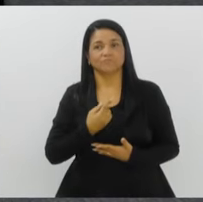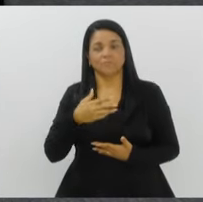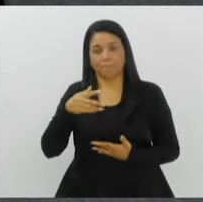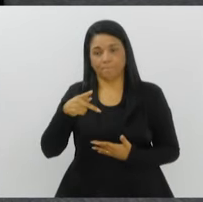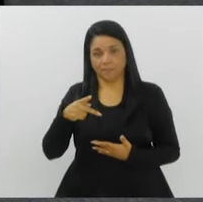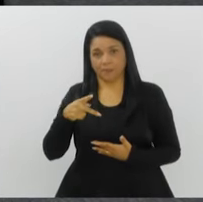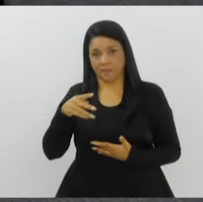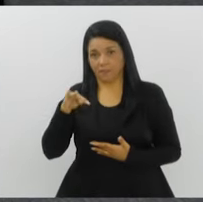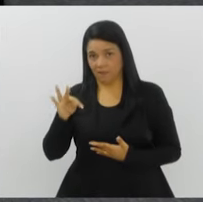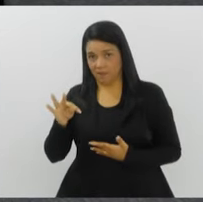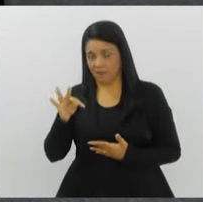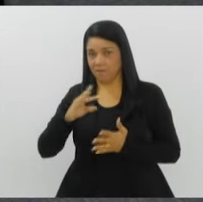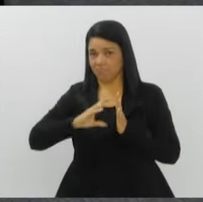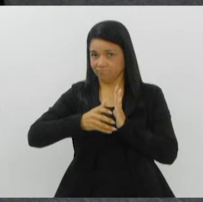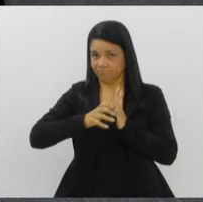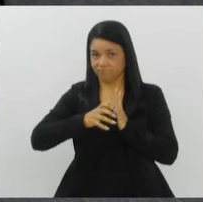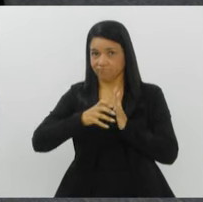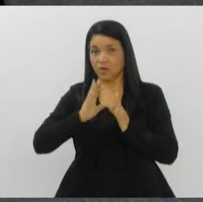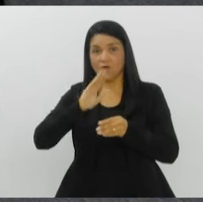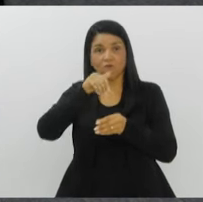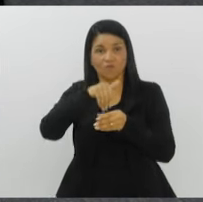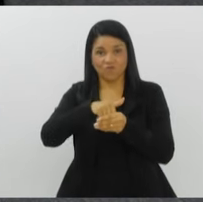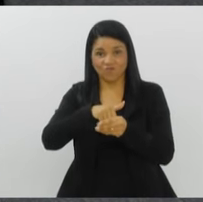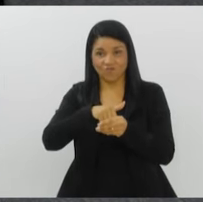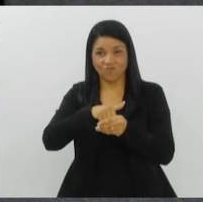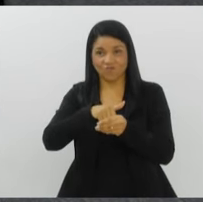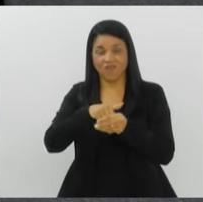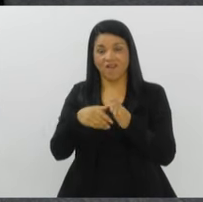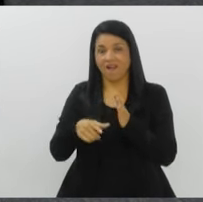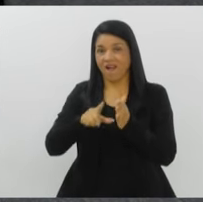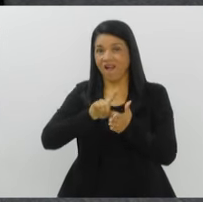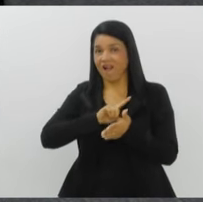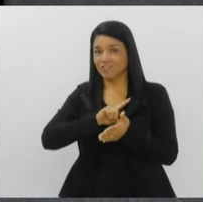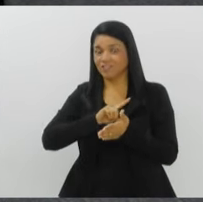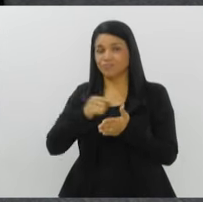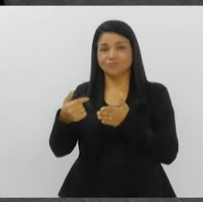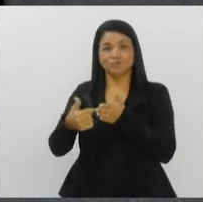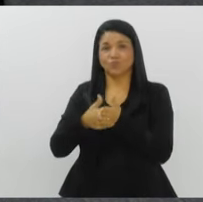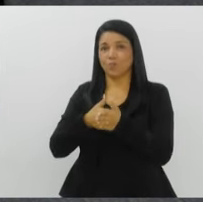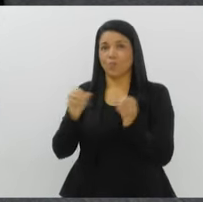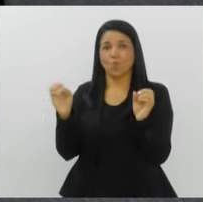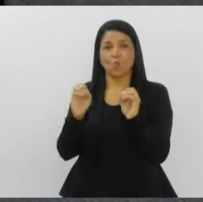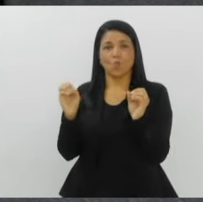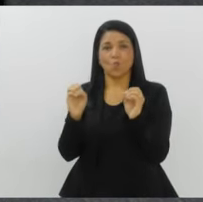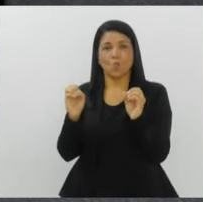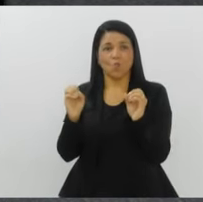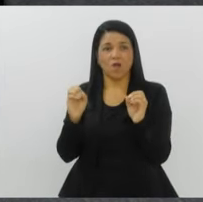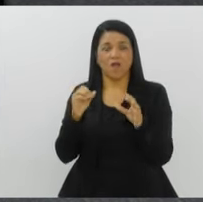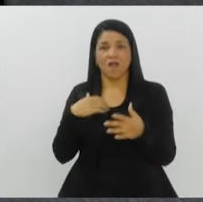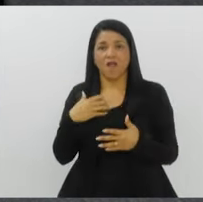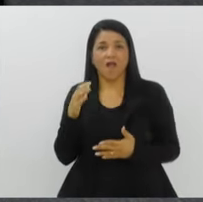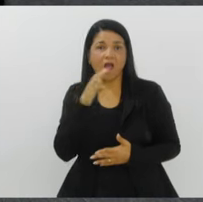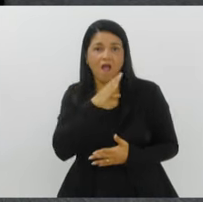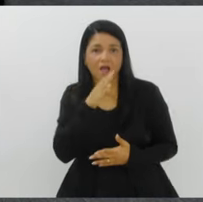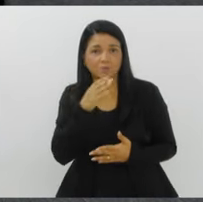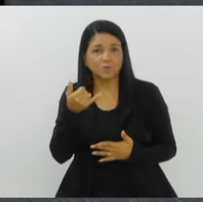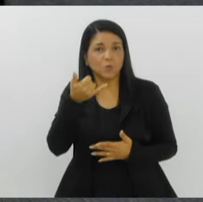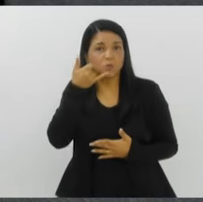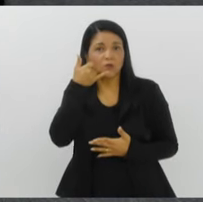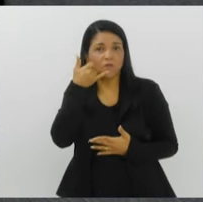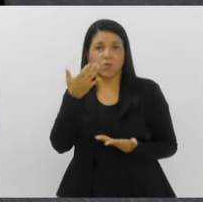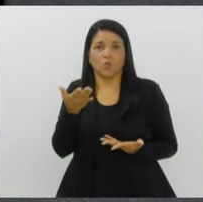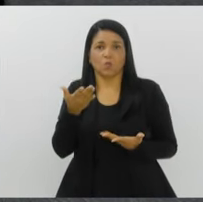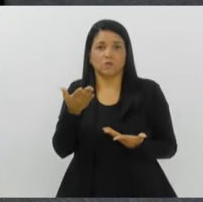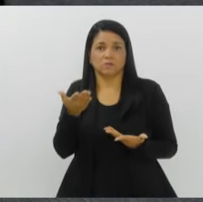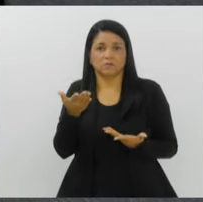voto tenha sido o fato de a gente não ter sido previamente assim consultado, mesmo que fosse uma coisa rápida, pelo telefone.